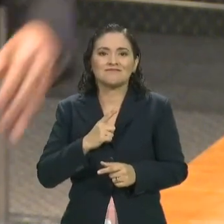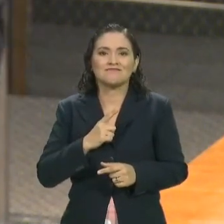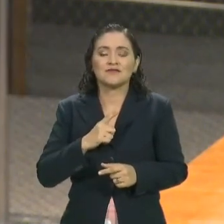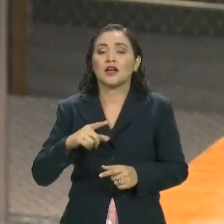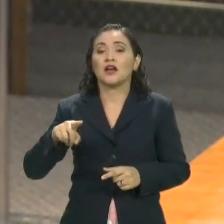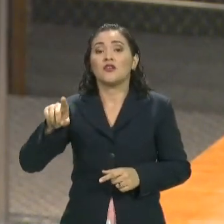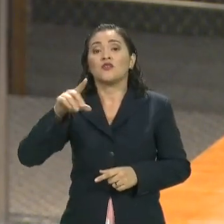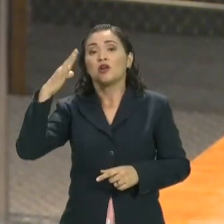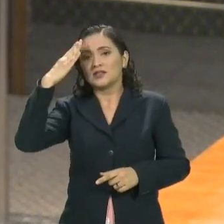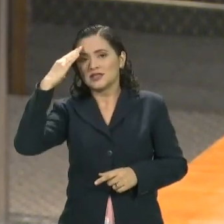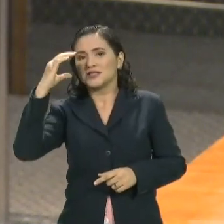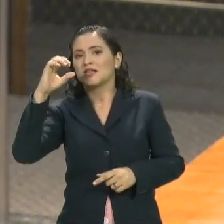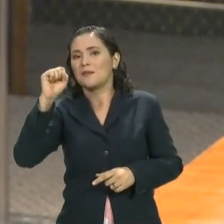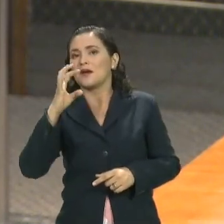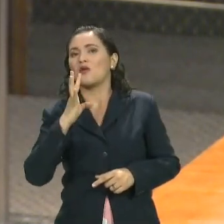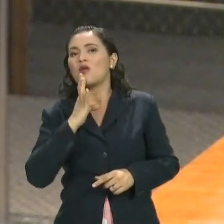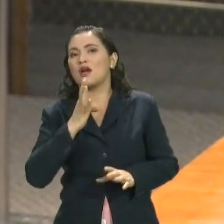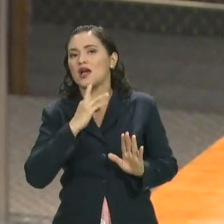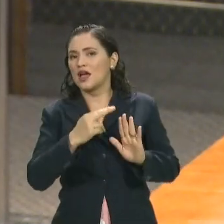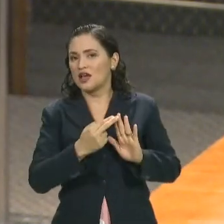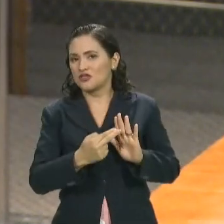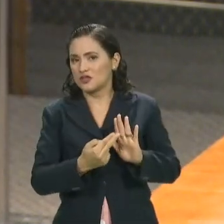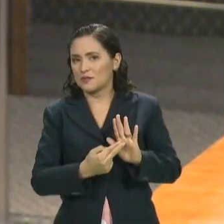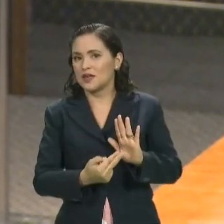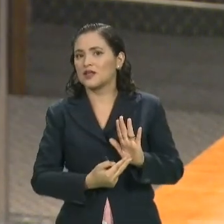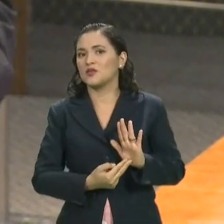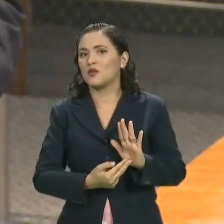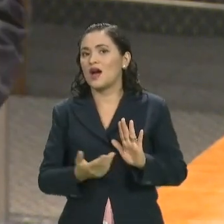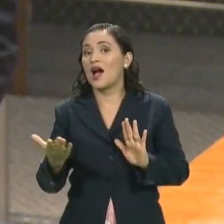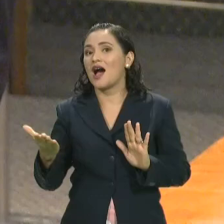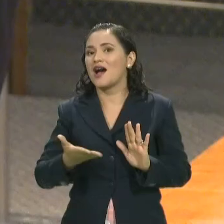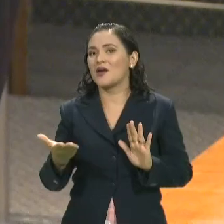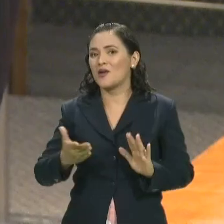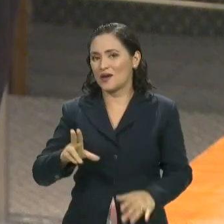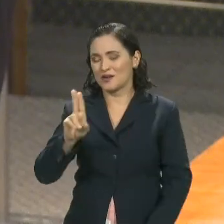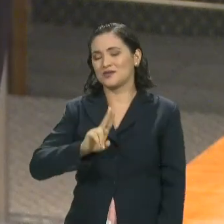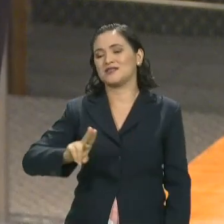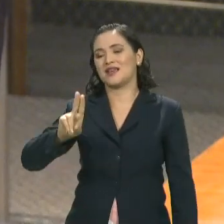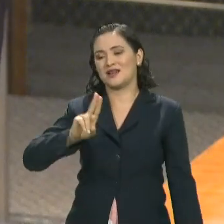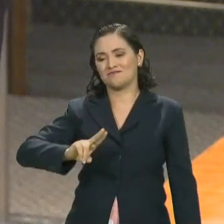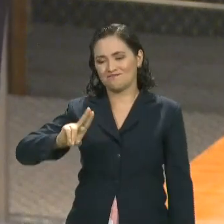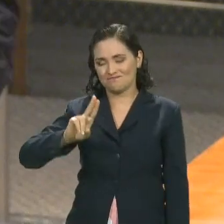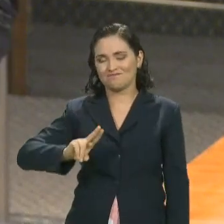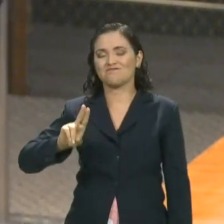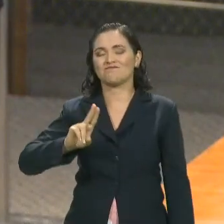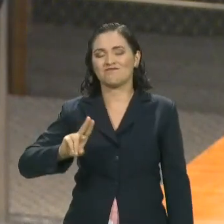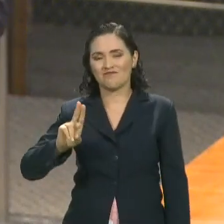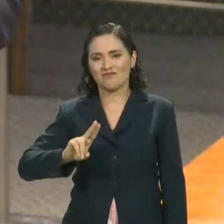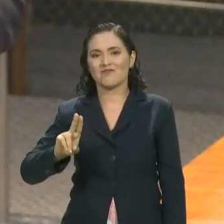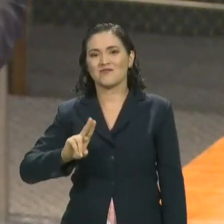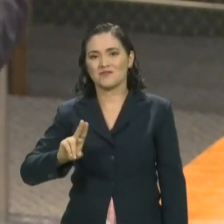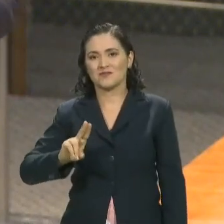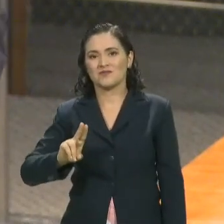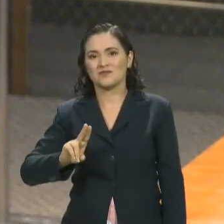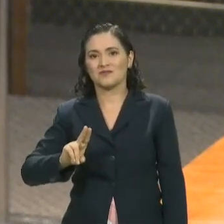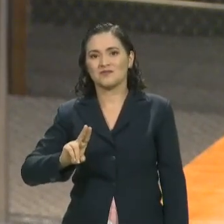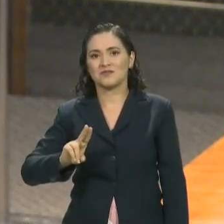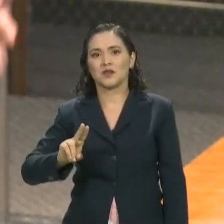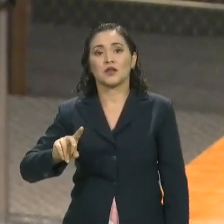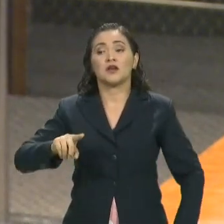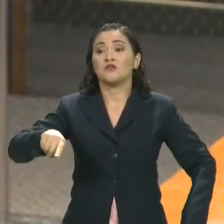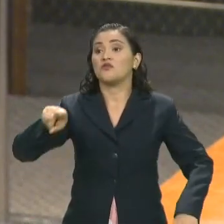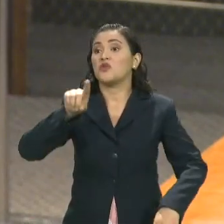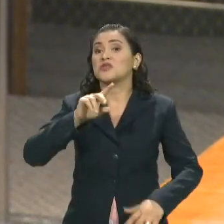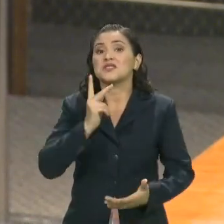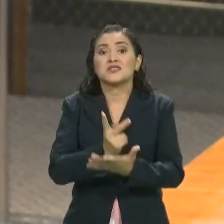usado há tempo. Quanto silêncio crepuscal eu escutei aqui. Quanta miséria vivenciando do povo